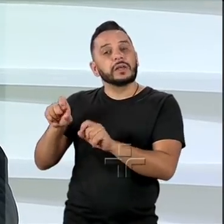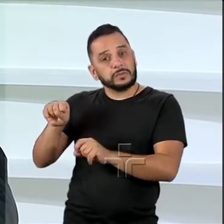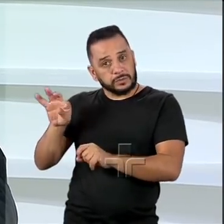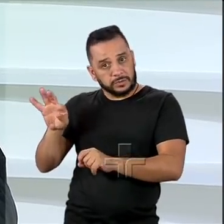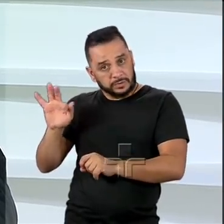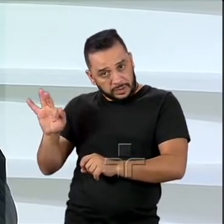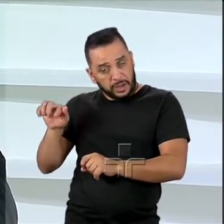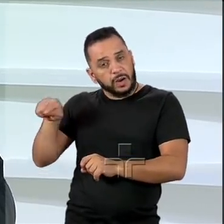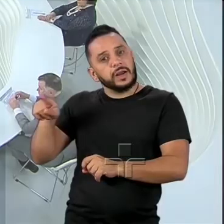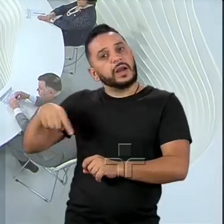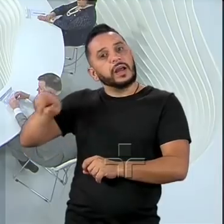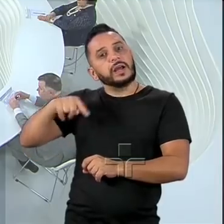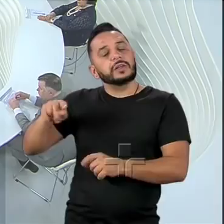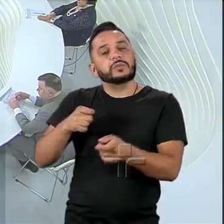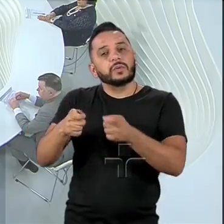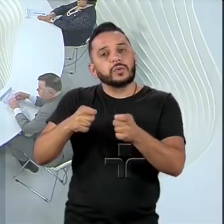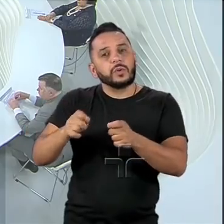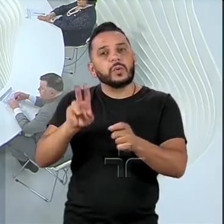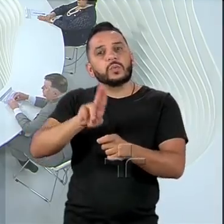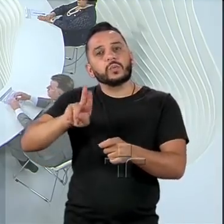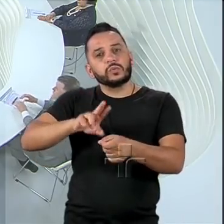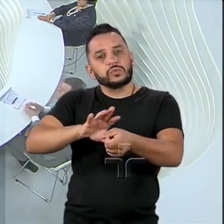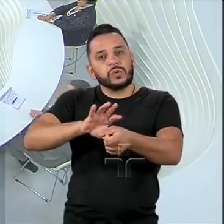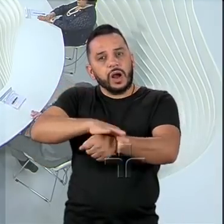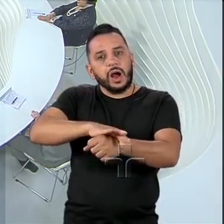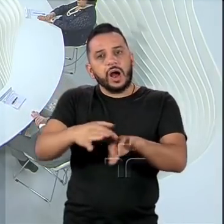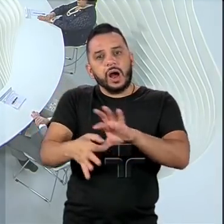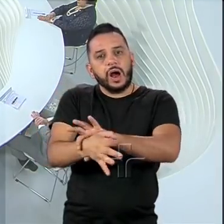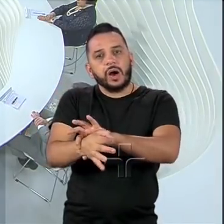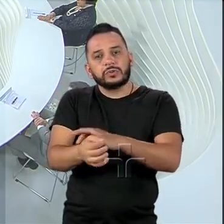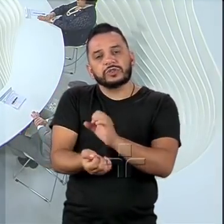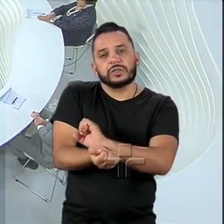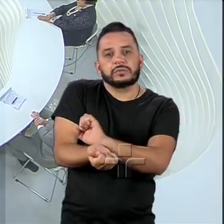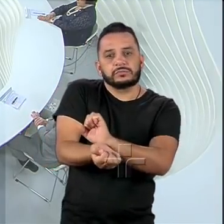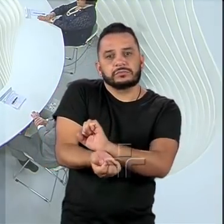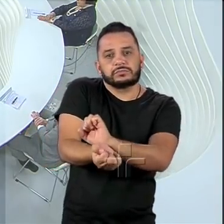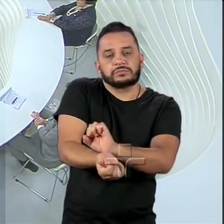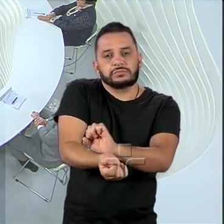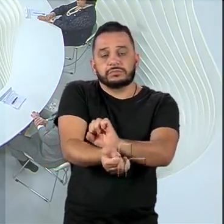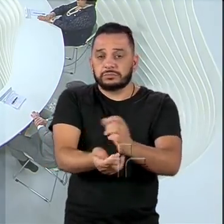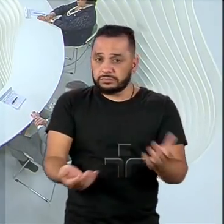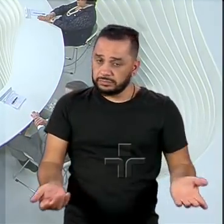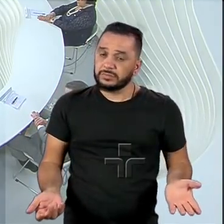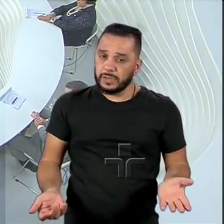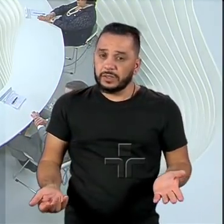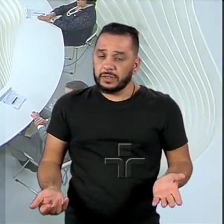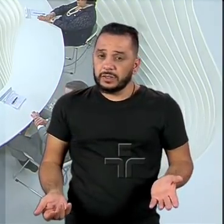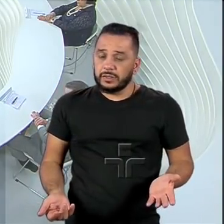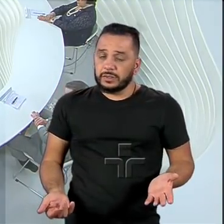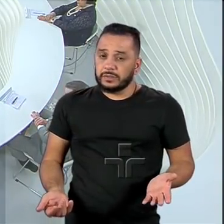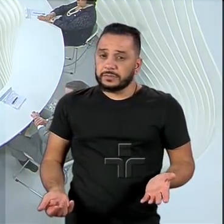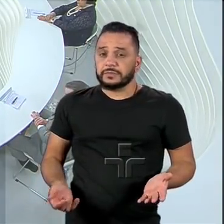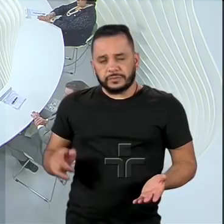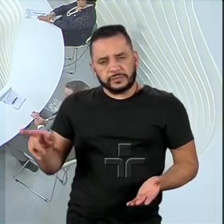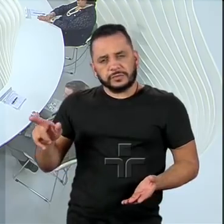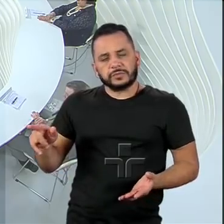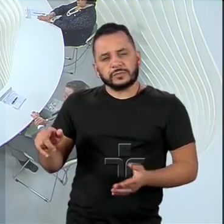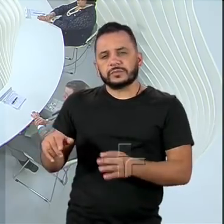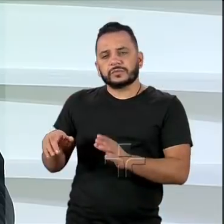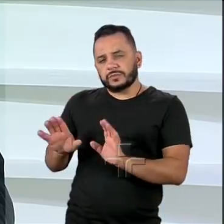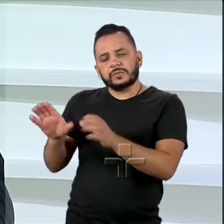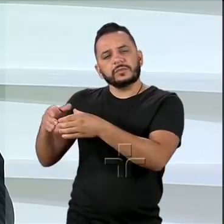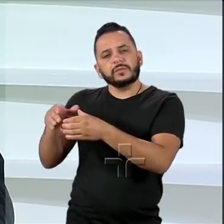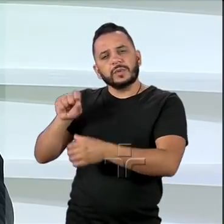Conselho Nacional de Justiça, que também teve um papel importante naquele momento. Então, é de fato tarefa da Suprema Corte